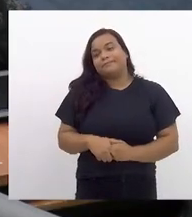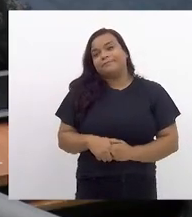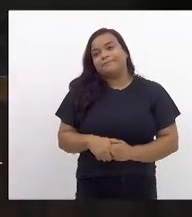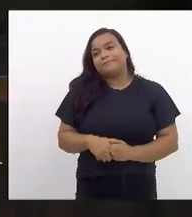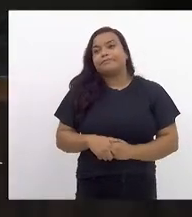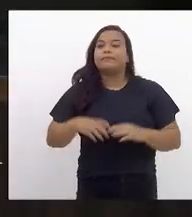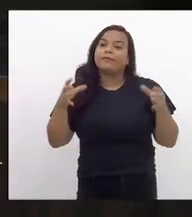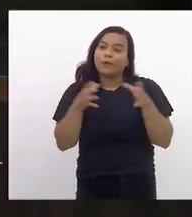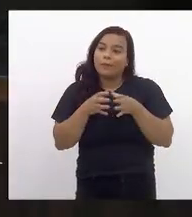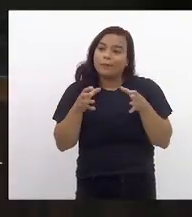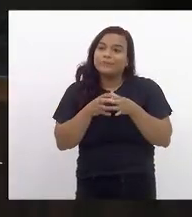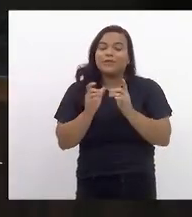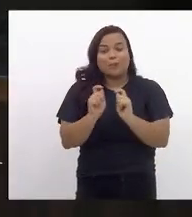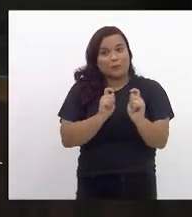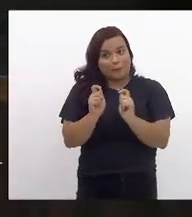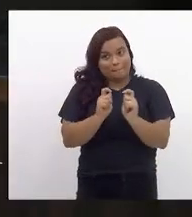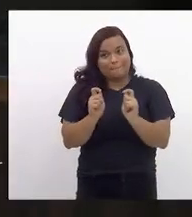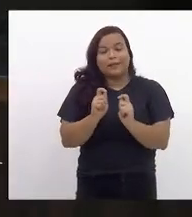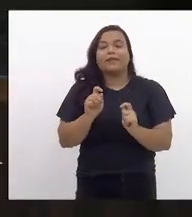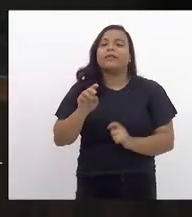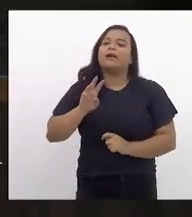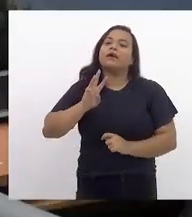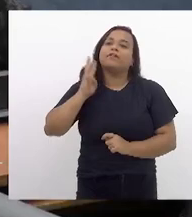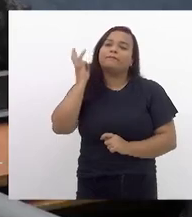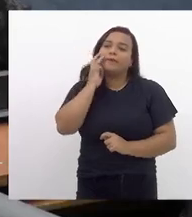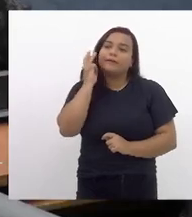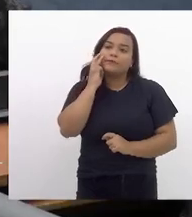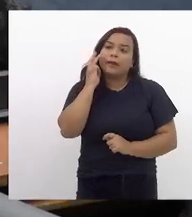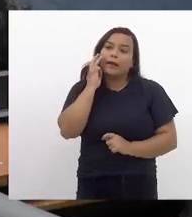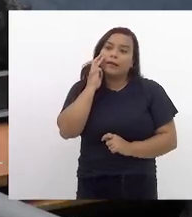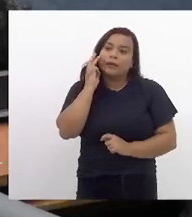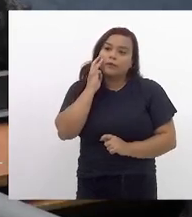Pela Comissão de Economia, deputado Valdeque Carneiro.